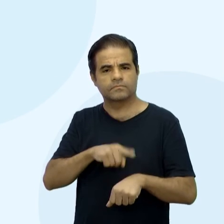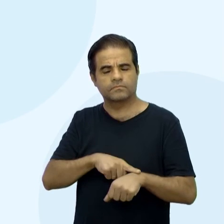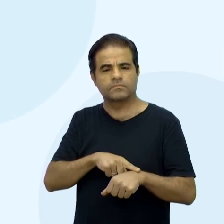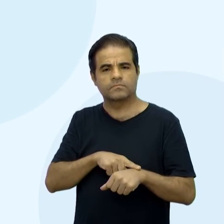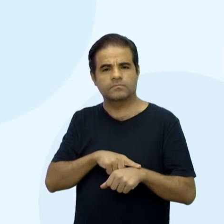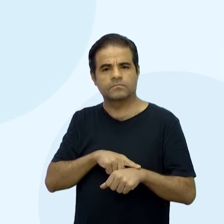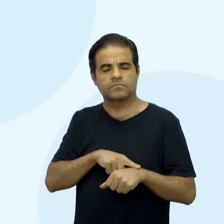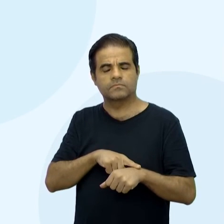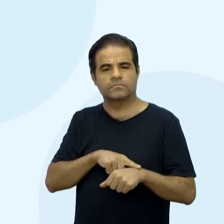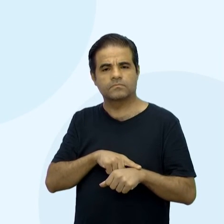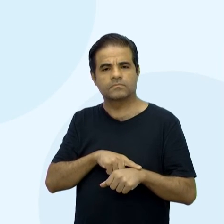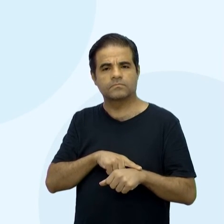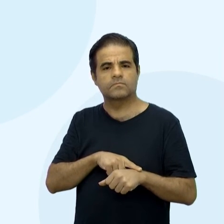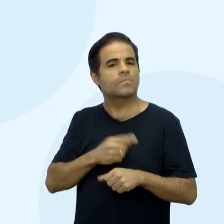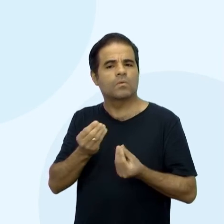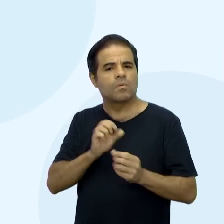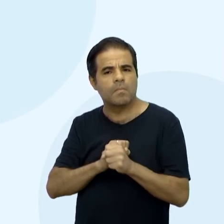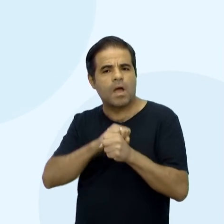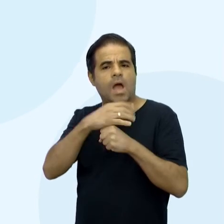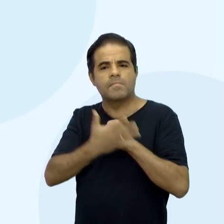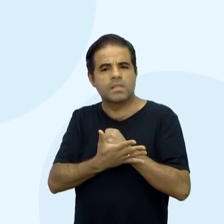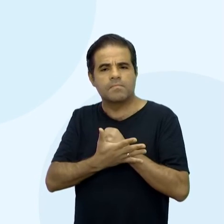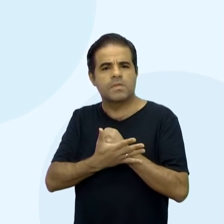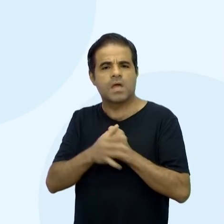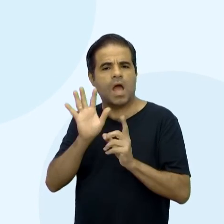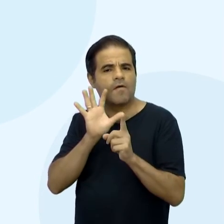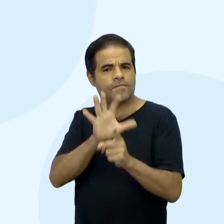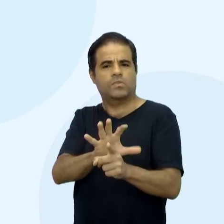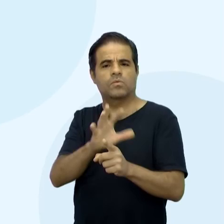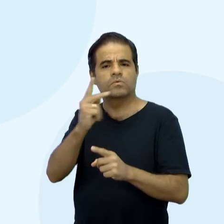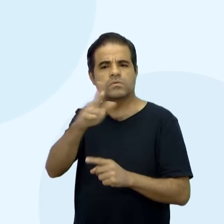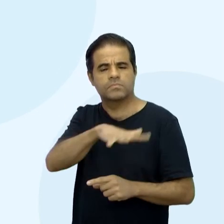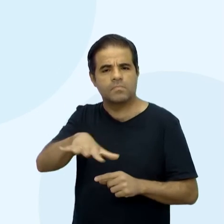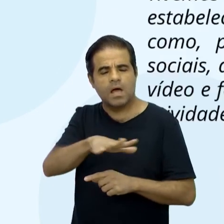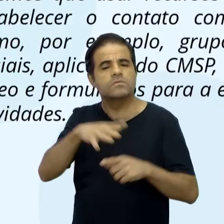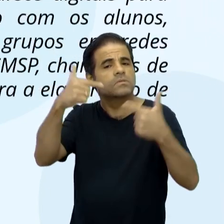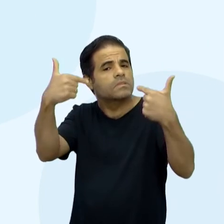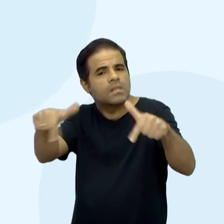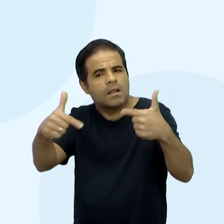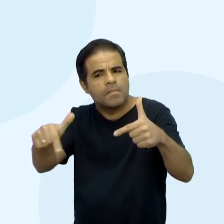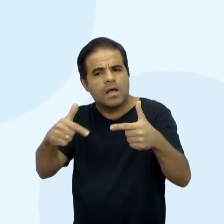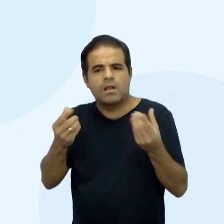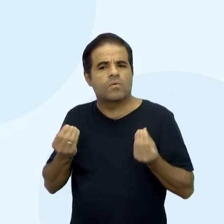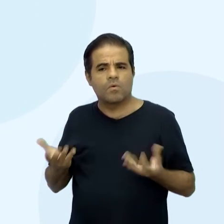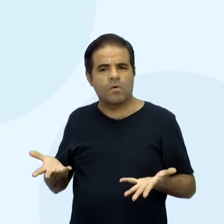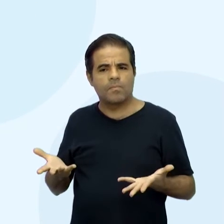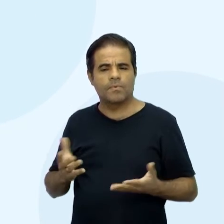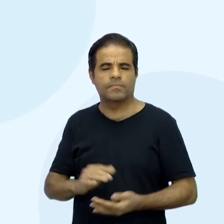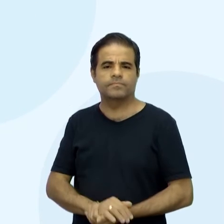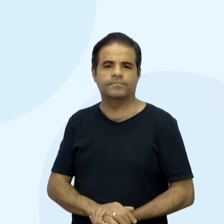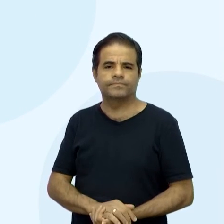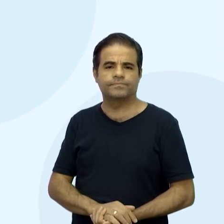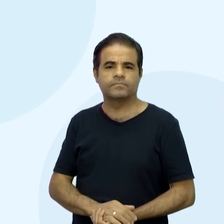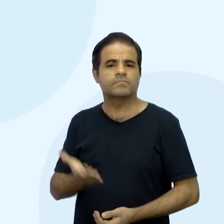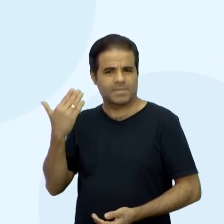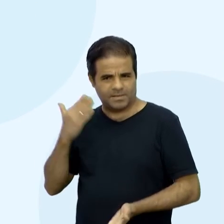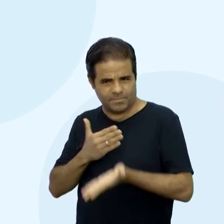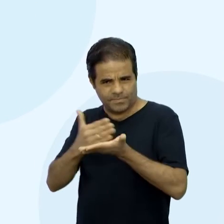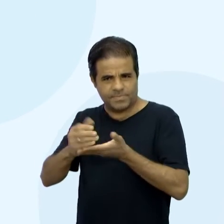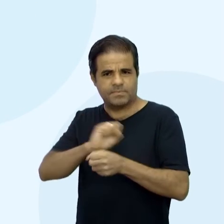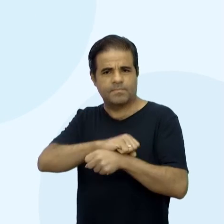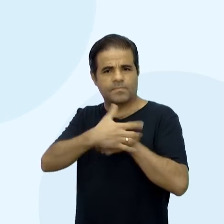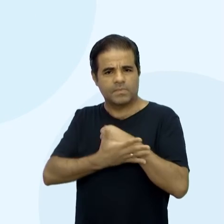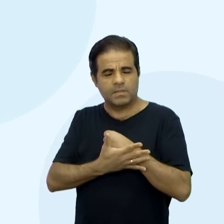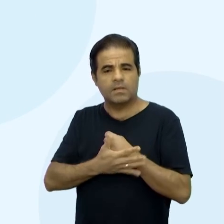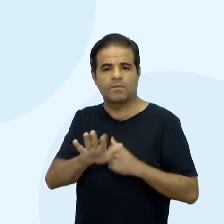Próxima pergunta: como a pandemia de Covid afetou seu espaço de trabalho? No começo da